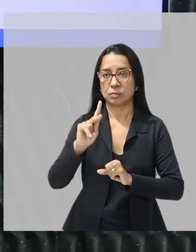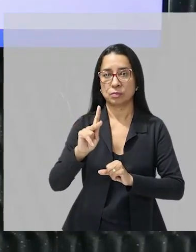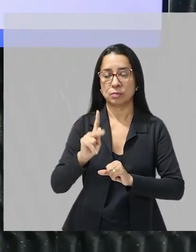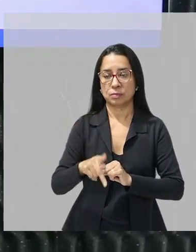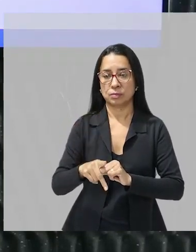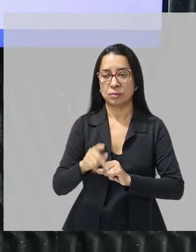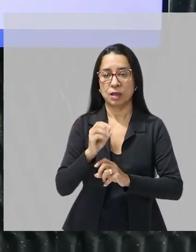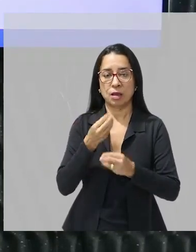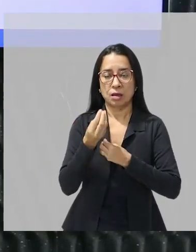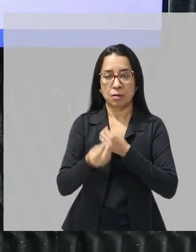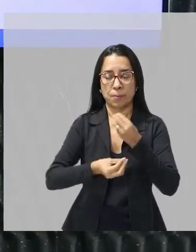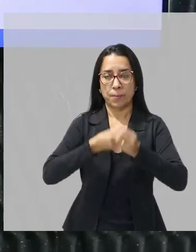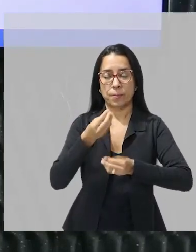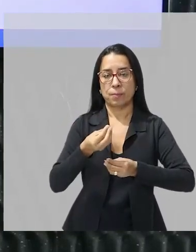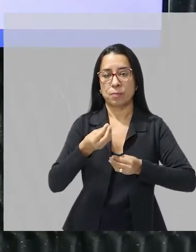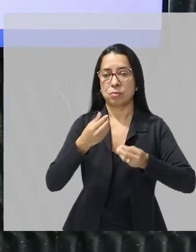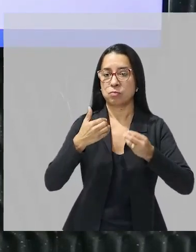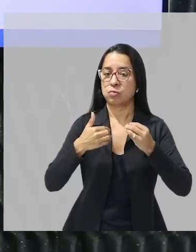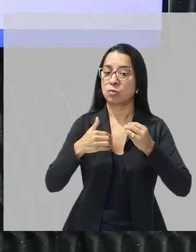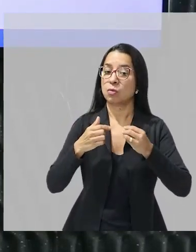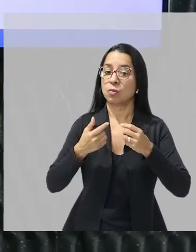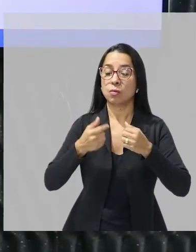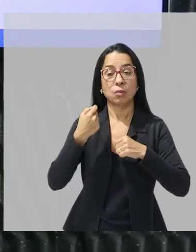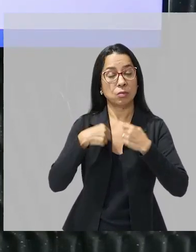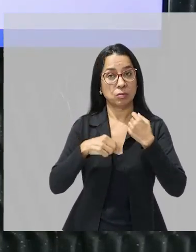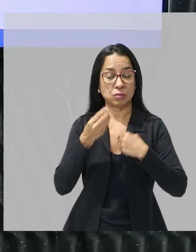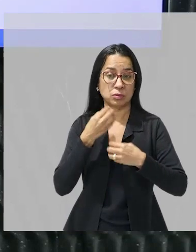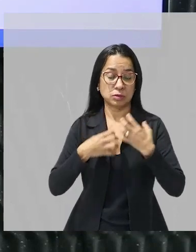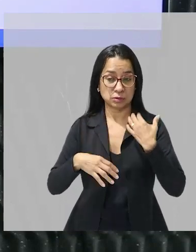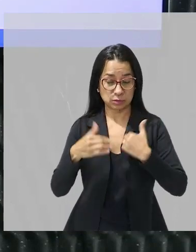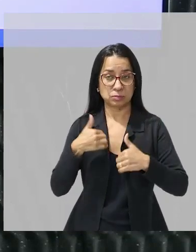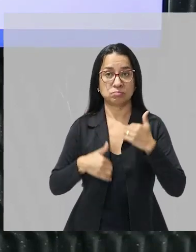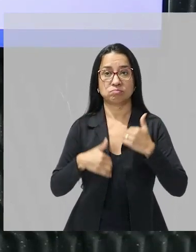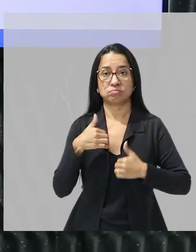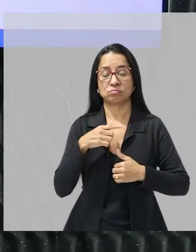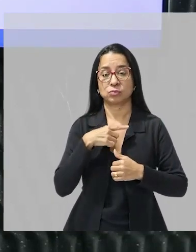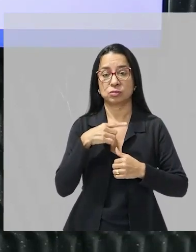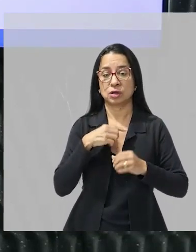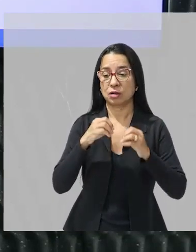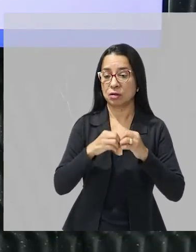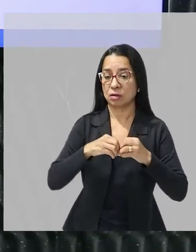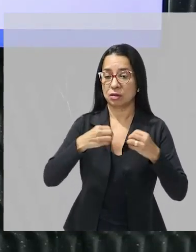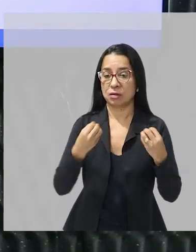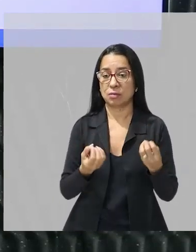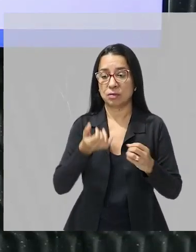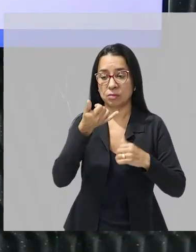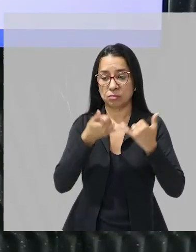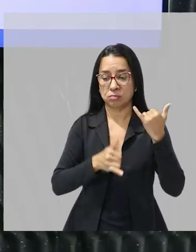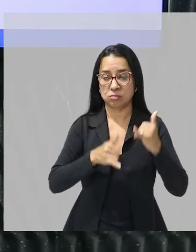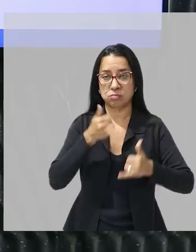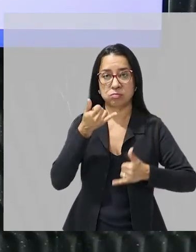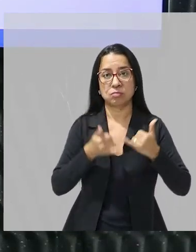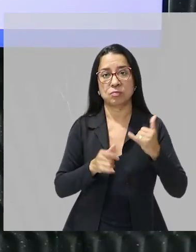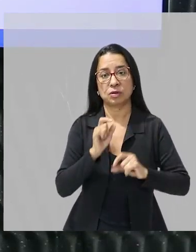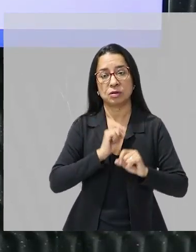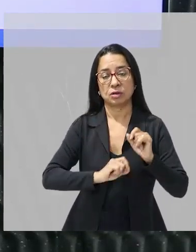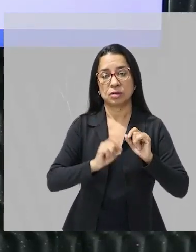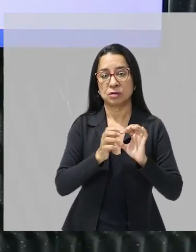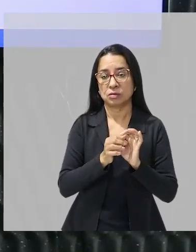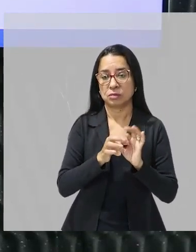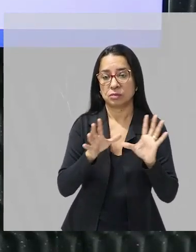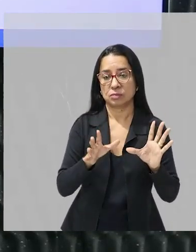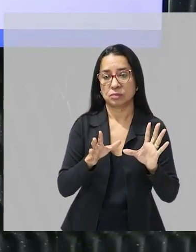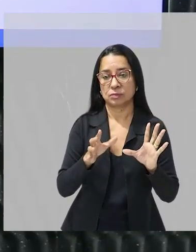uma maneira que o organismo tem de conseguir quebrar as moléculas energéticas que são disponibilizadas